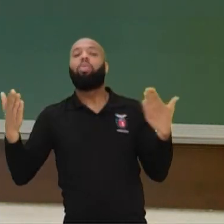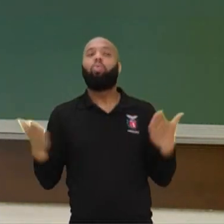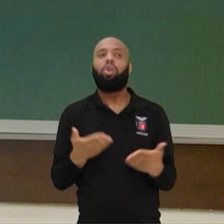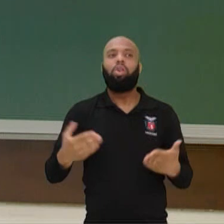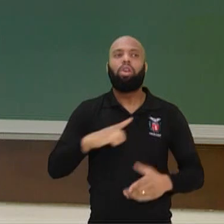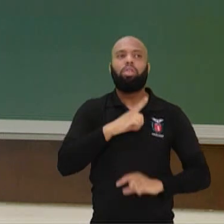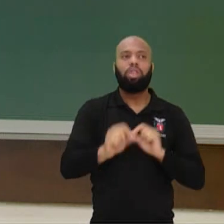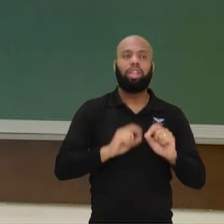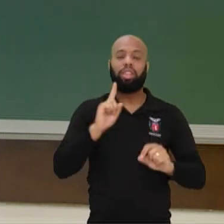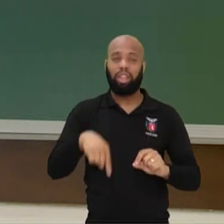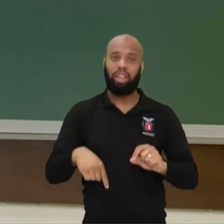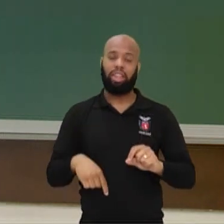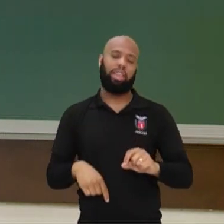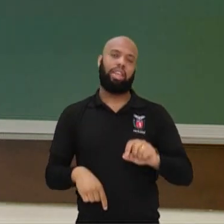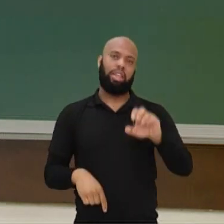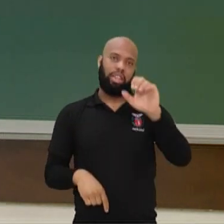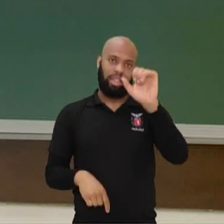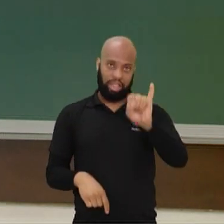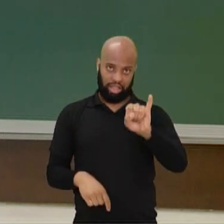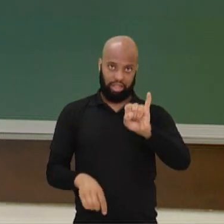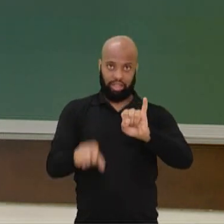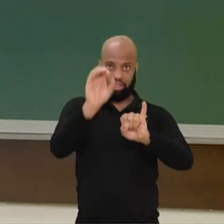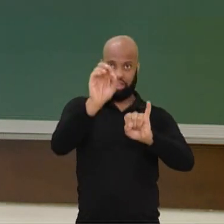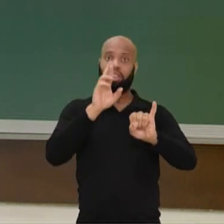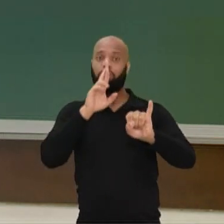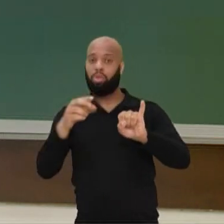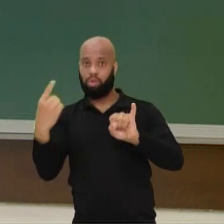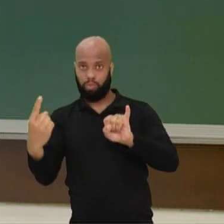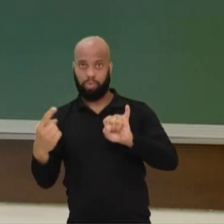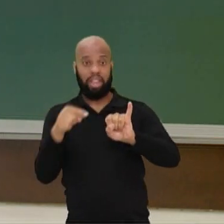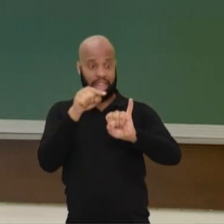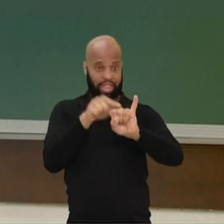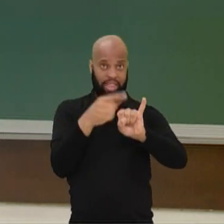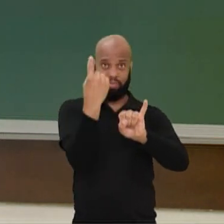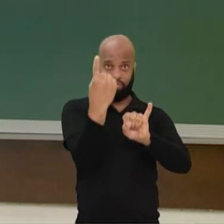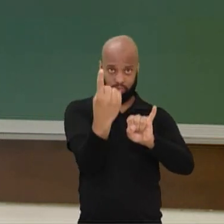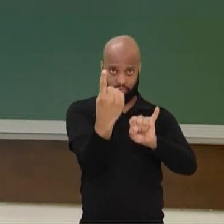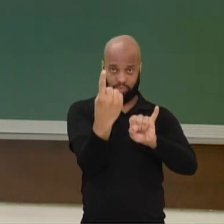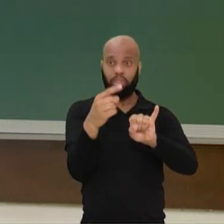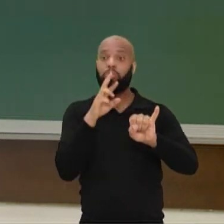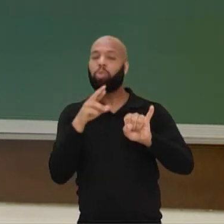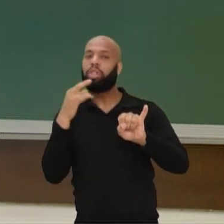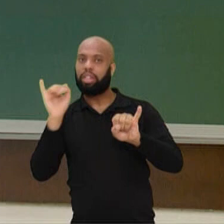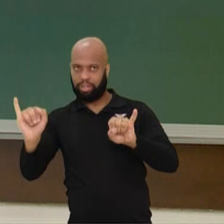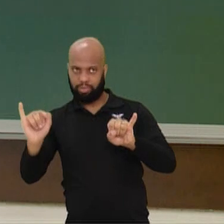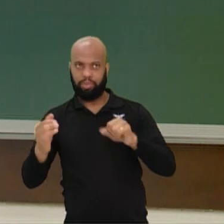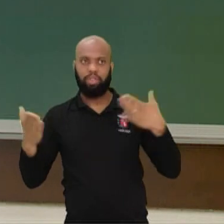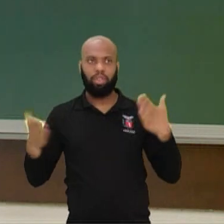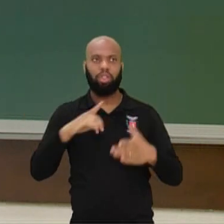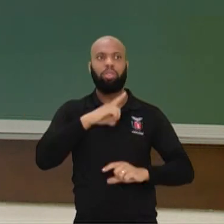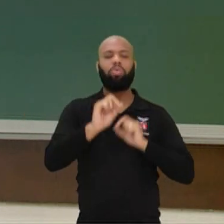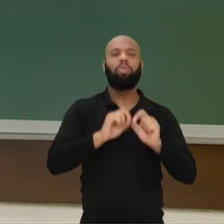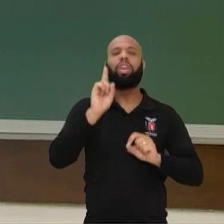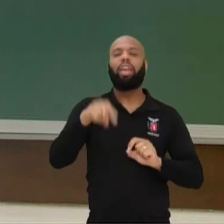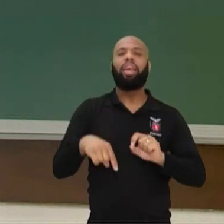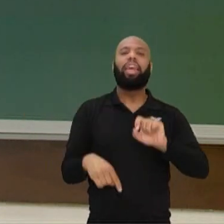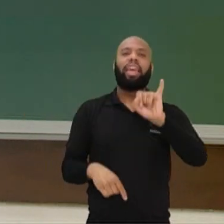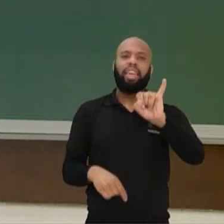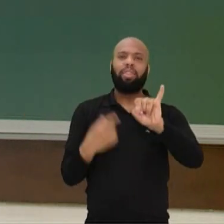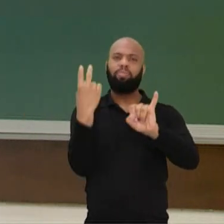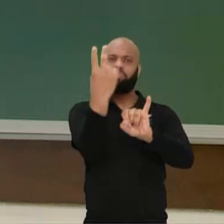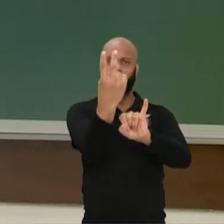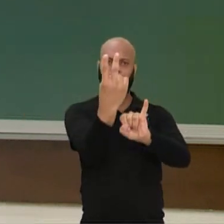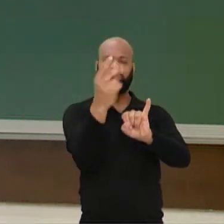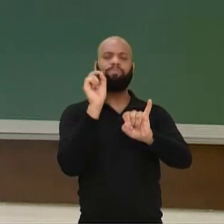a 1 vale i. Então, tenho elevado a 0, elevado a 1, agora elevado a 2. I elevado a 2. I ao